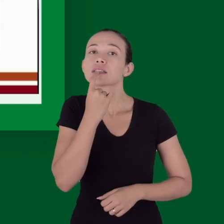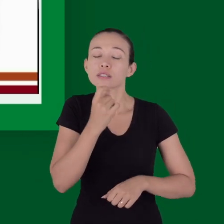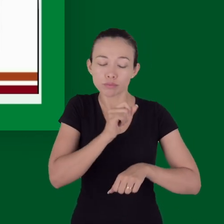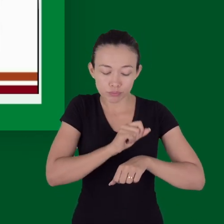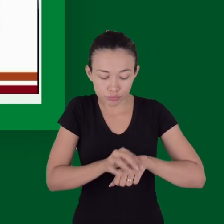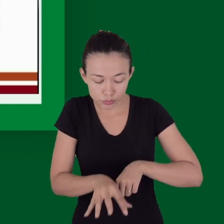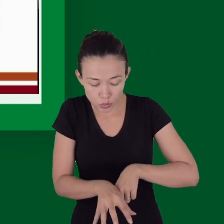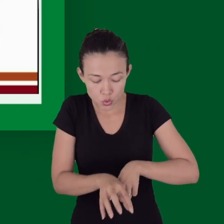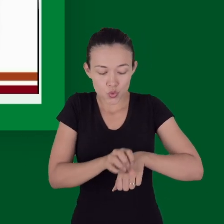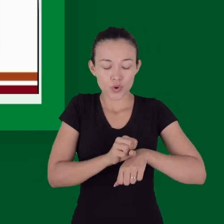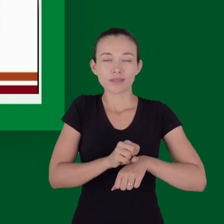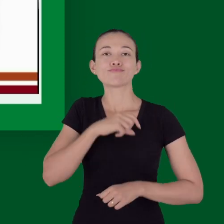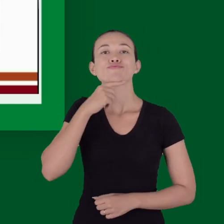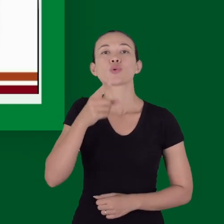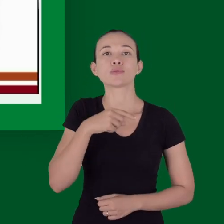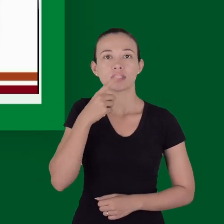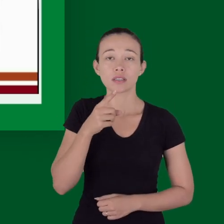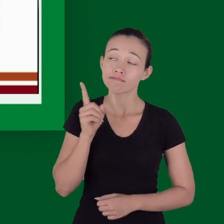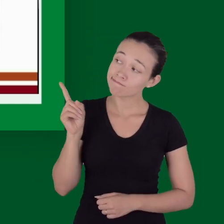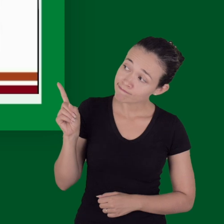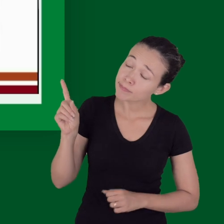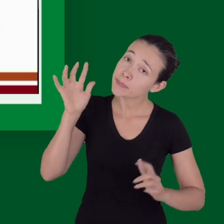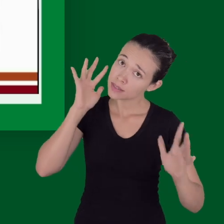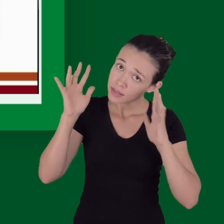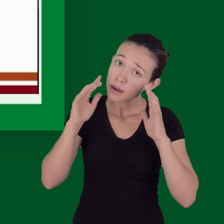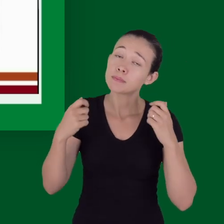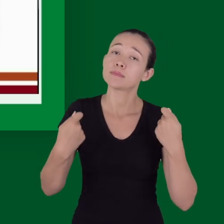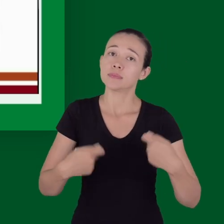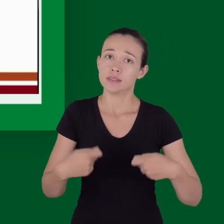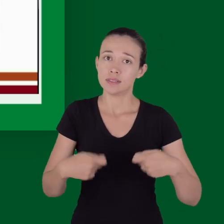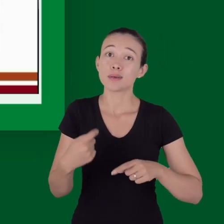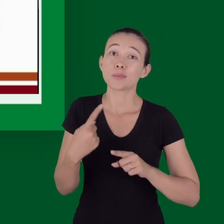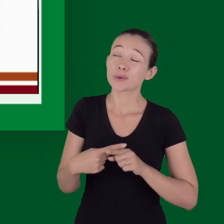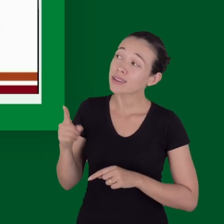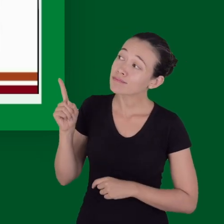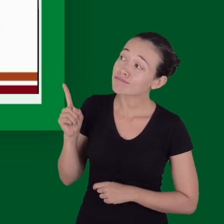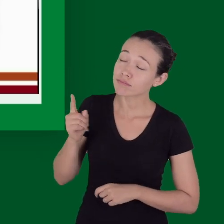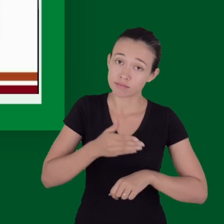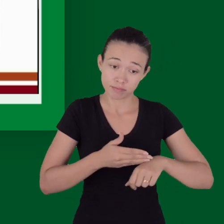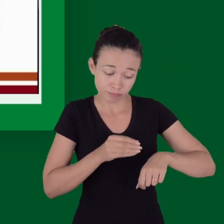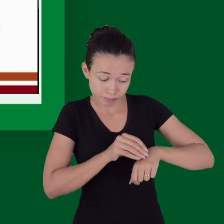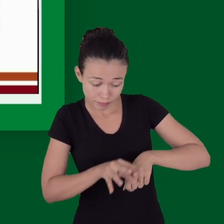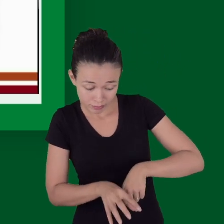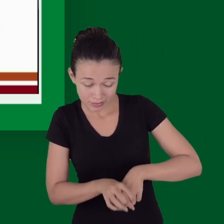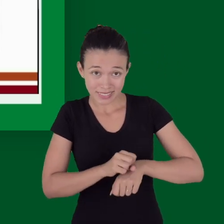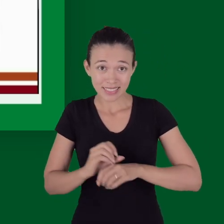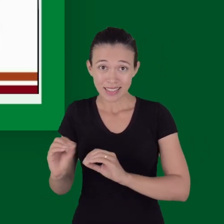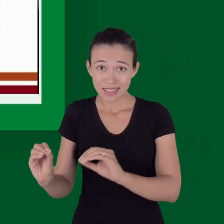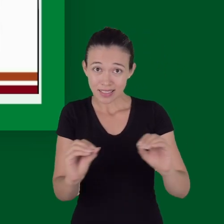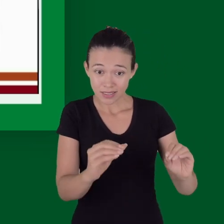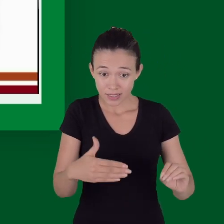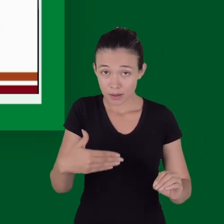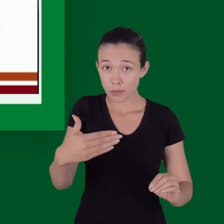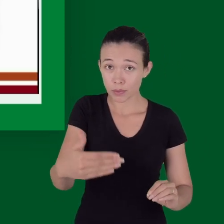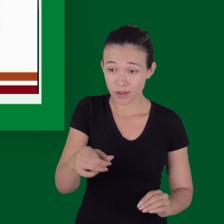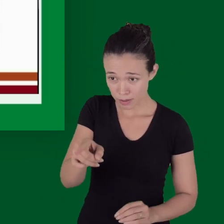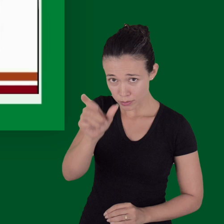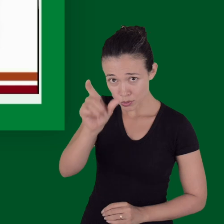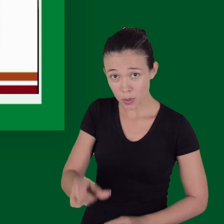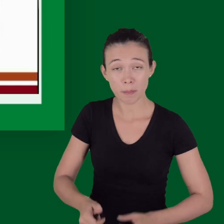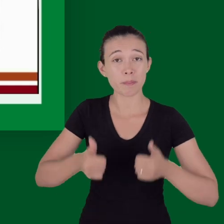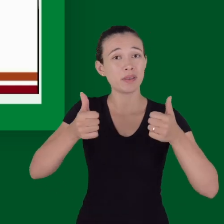algo que precisa ser lembrado sempre nesses atendimentos porque é algo que piora muito o despecho doos pacientes vítimas de choque hemorrágico